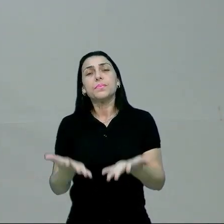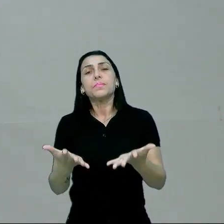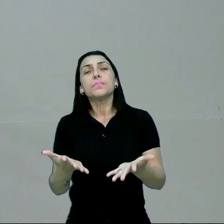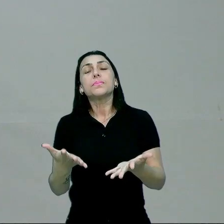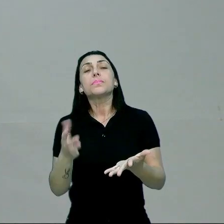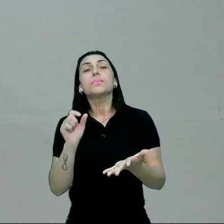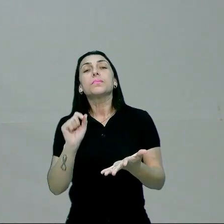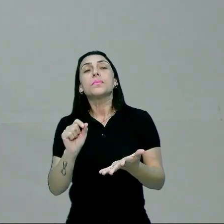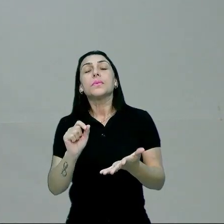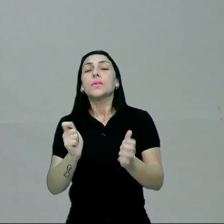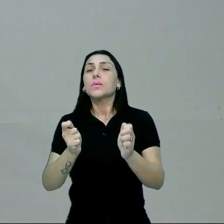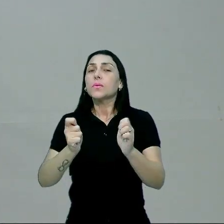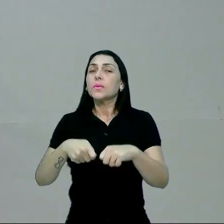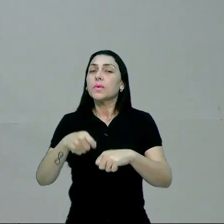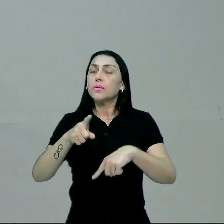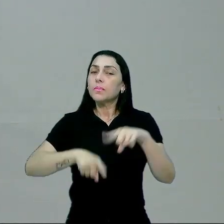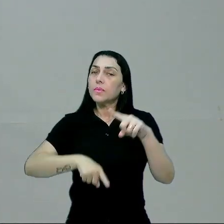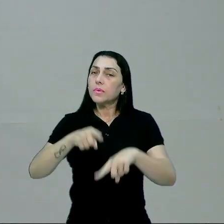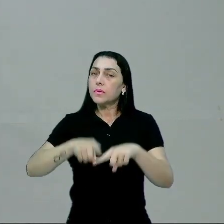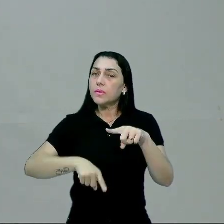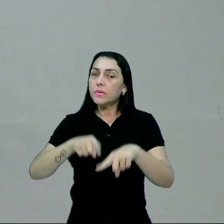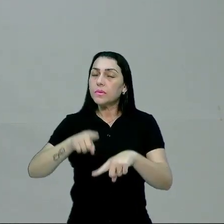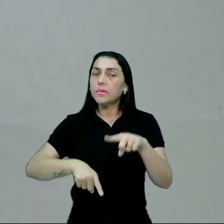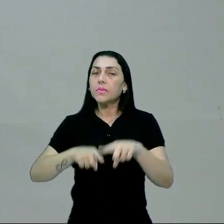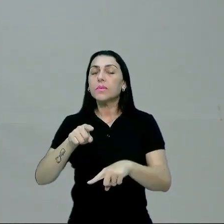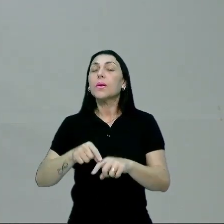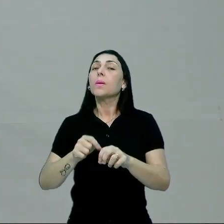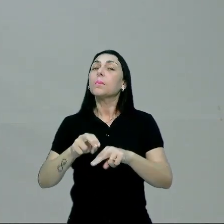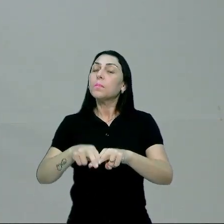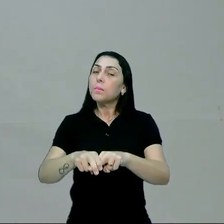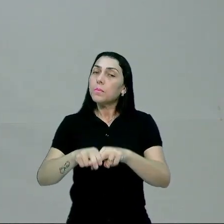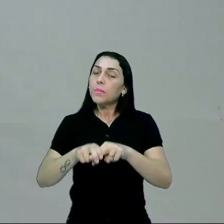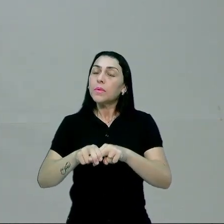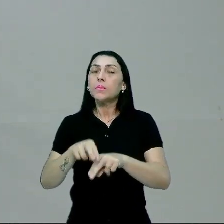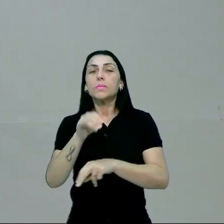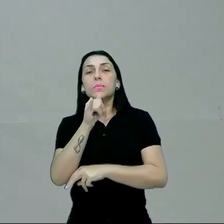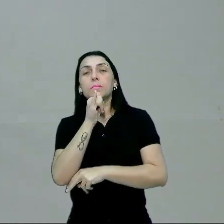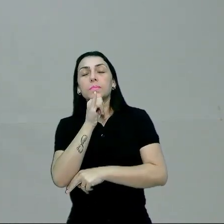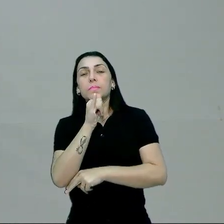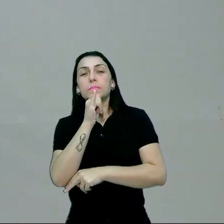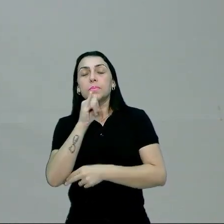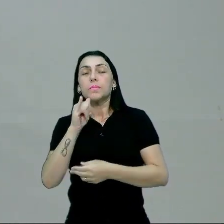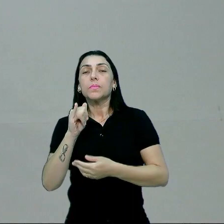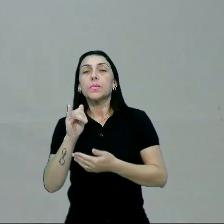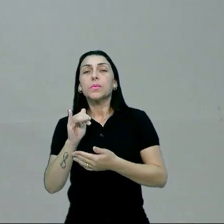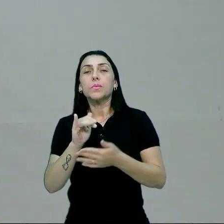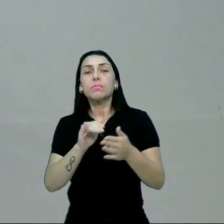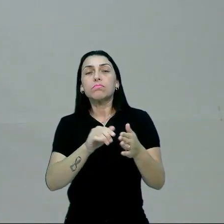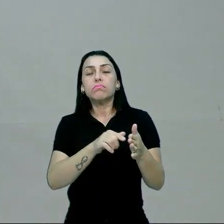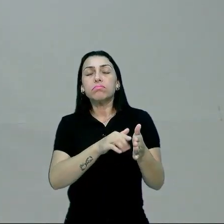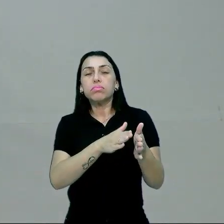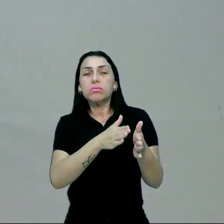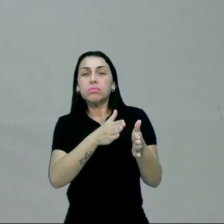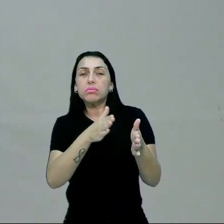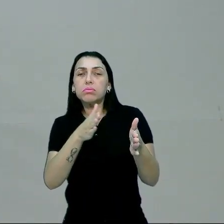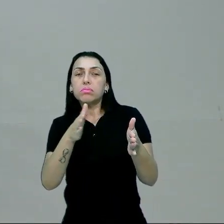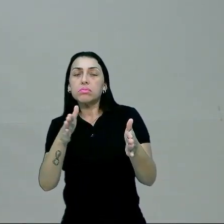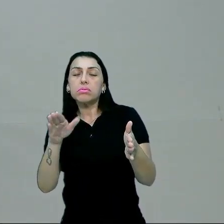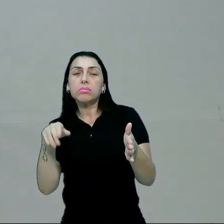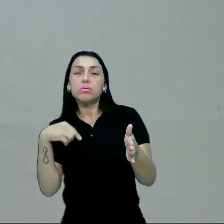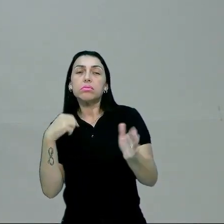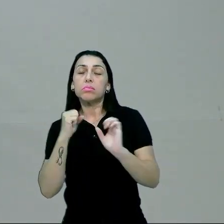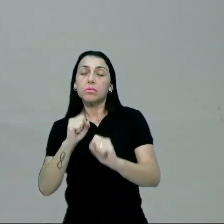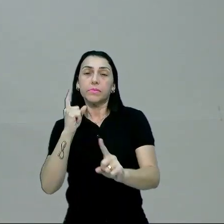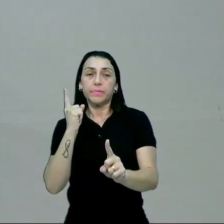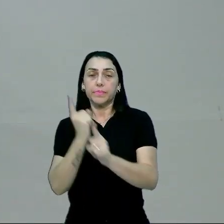justamente pelas suas condições materiais. É por isso que, por exemplo, ao longo do tempo, nós podemos encontrar